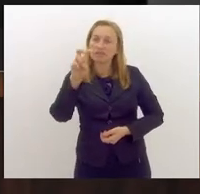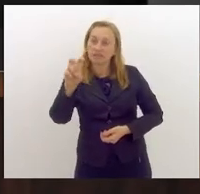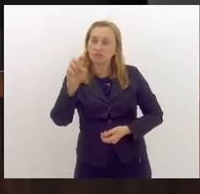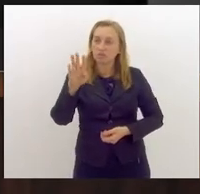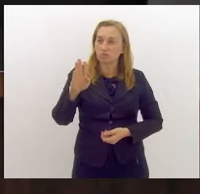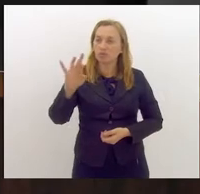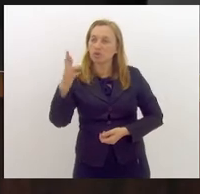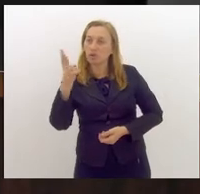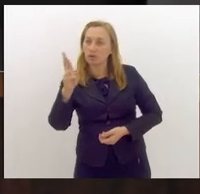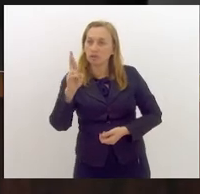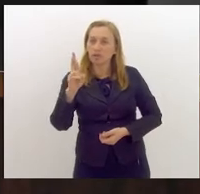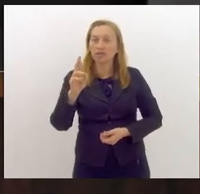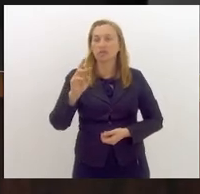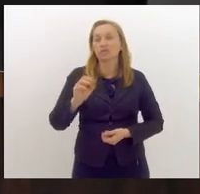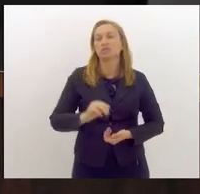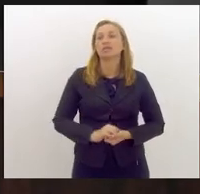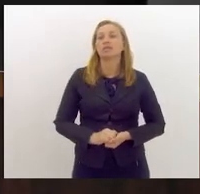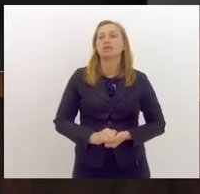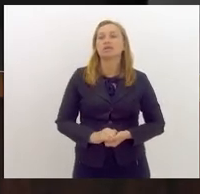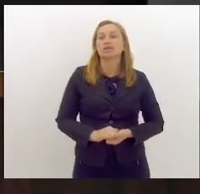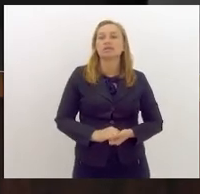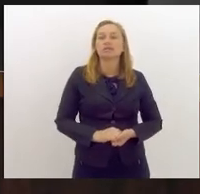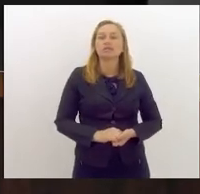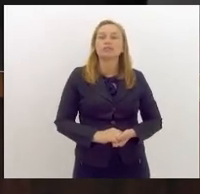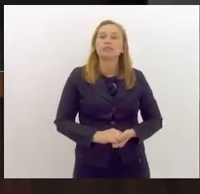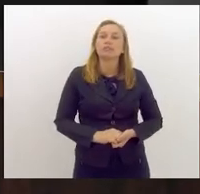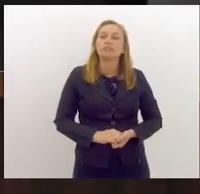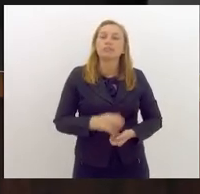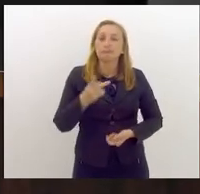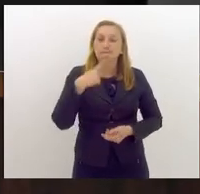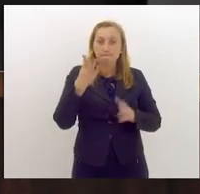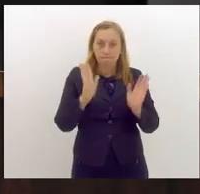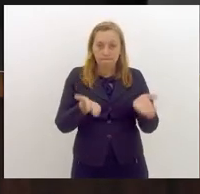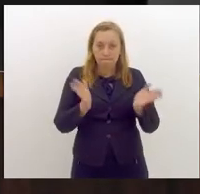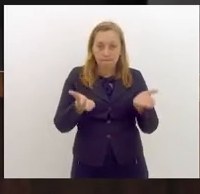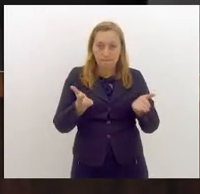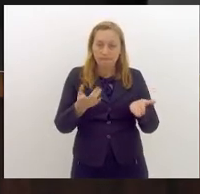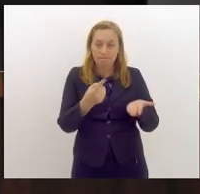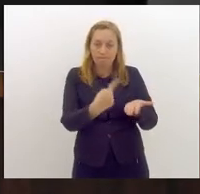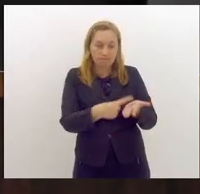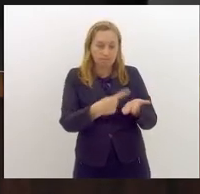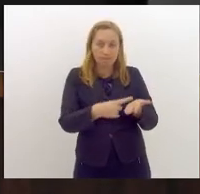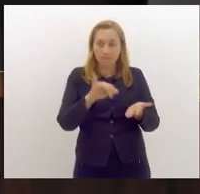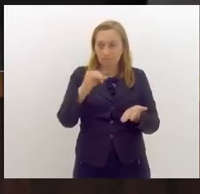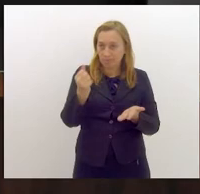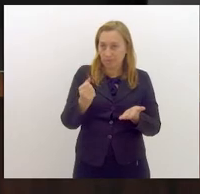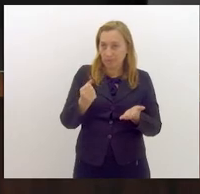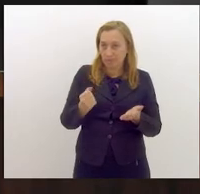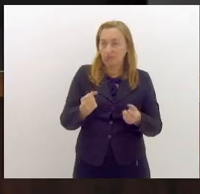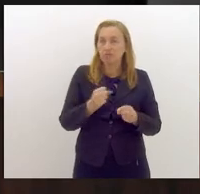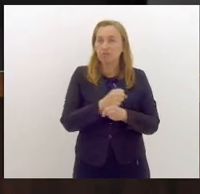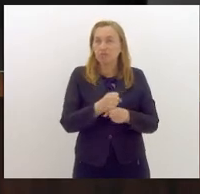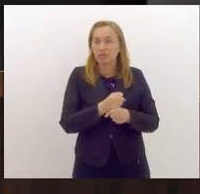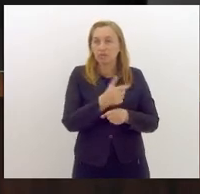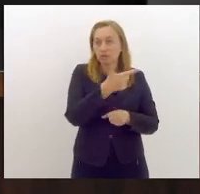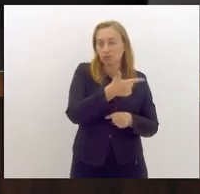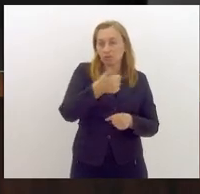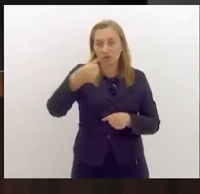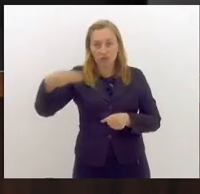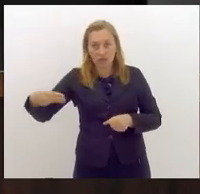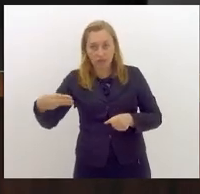bilhão de reais se a gente falar agora os compromissos de campanha a partir de 2023